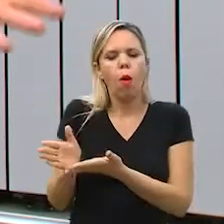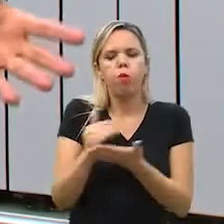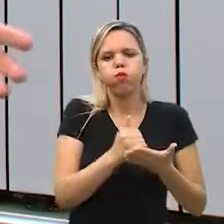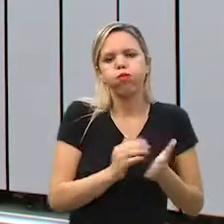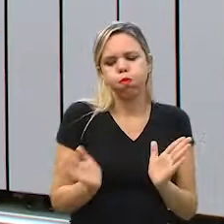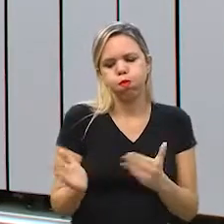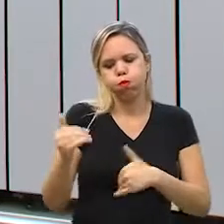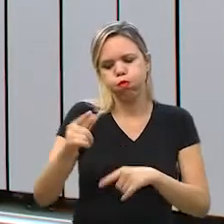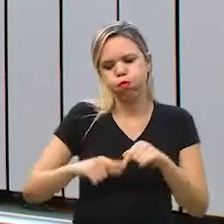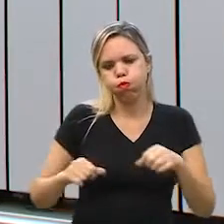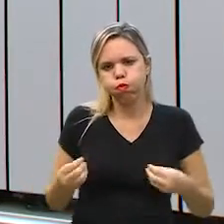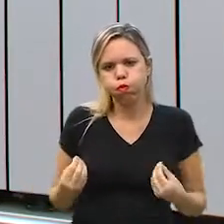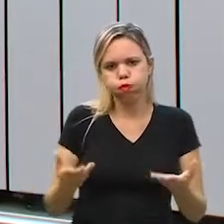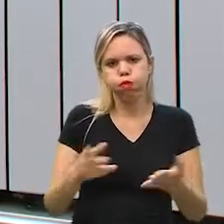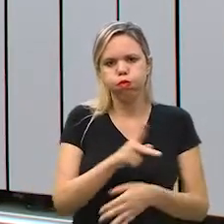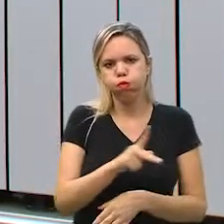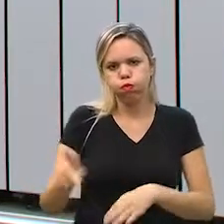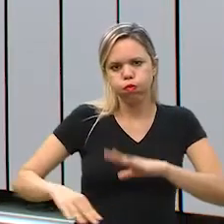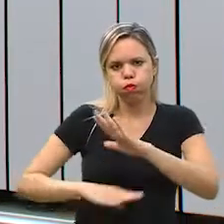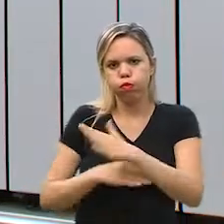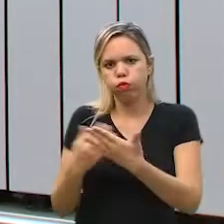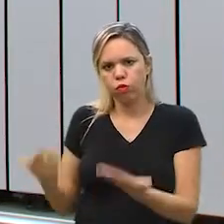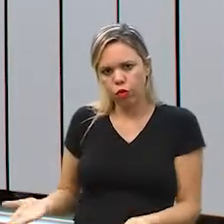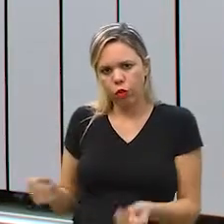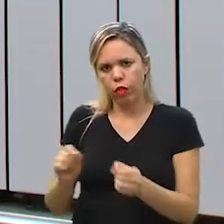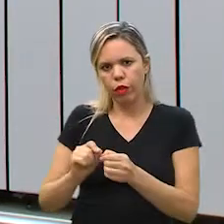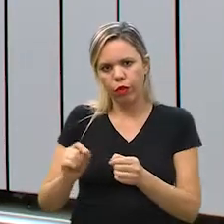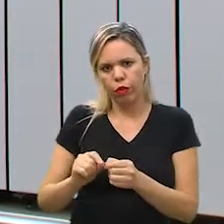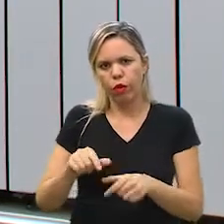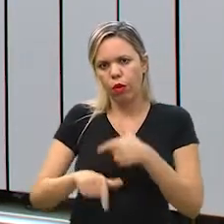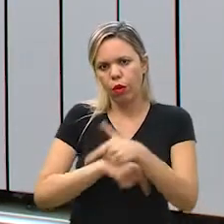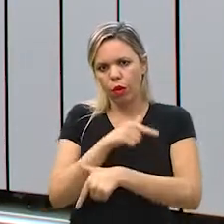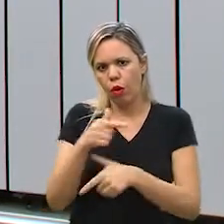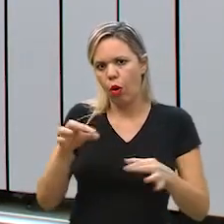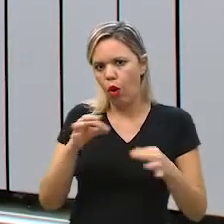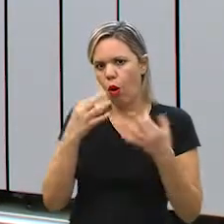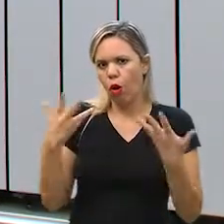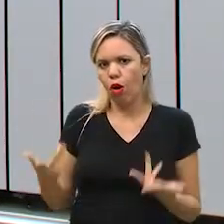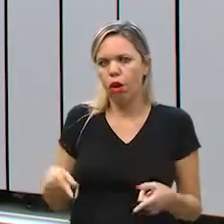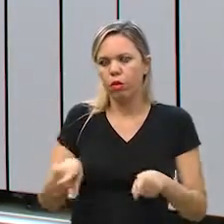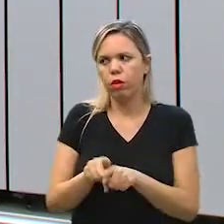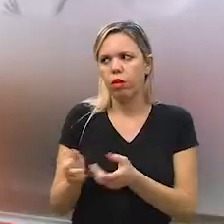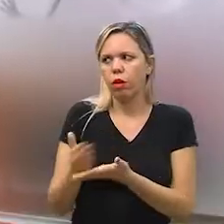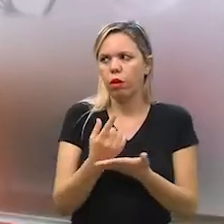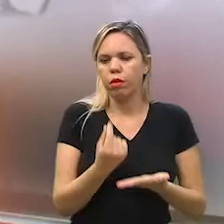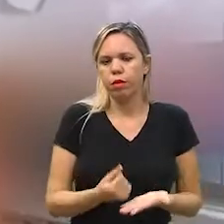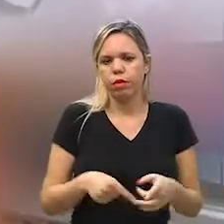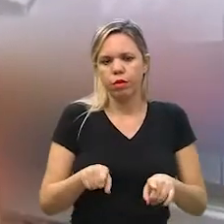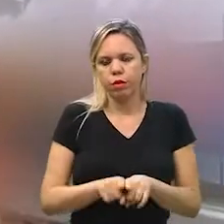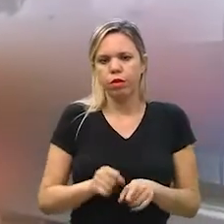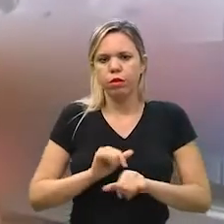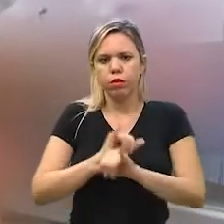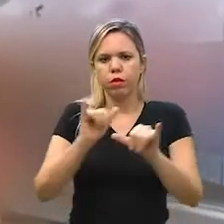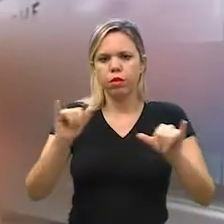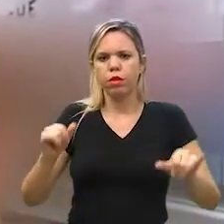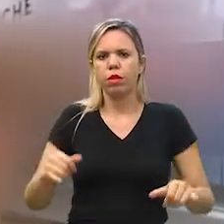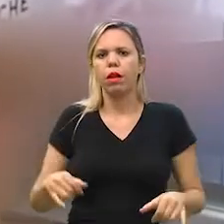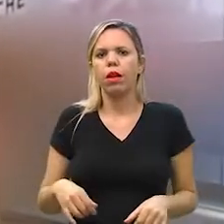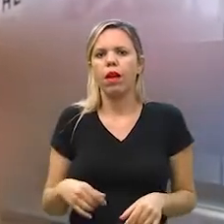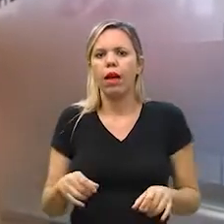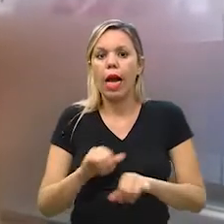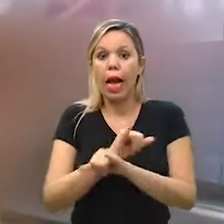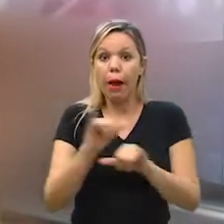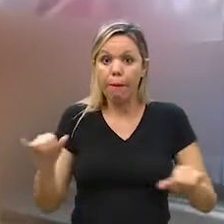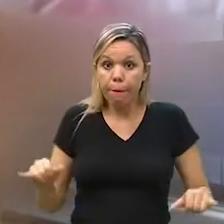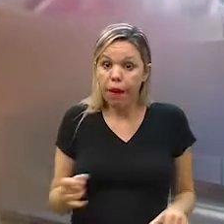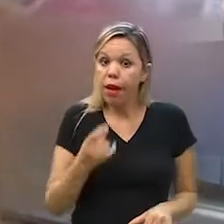cesta básica, o próprio presidente da Câmara aqui, está fazendo um trabalho magnífico também com arrecadação. Campanha Campinas Sem Fome, né?